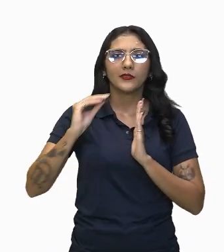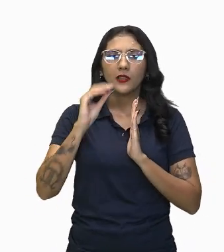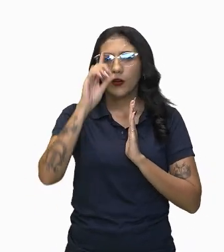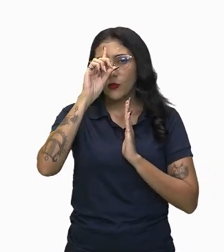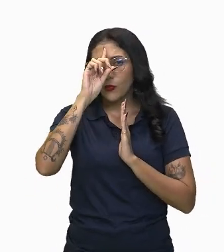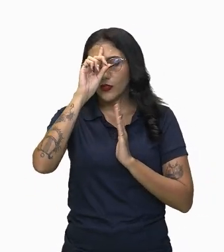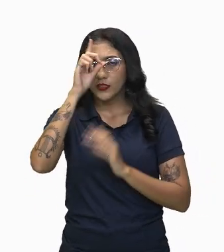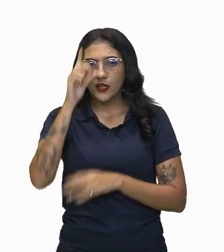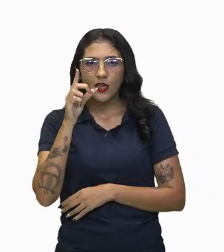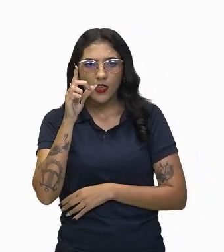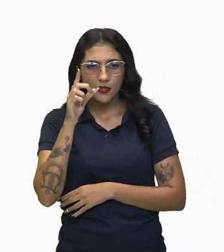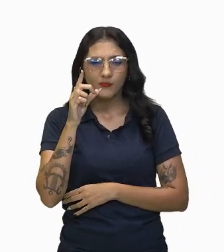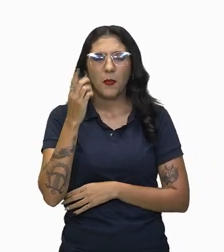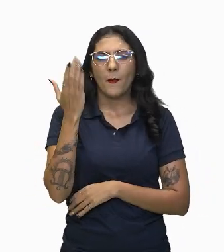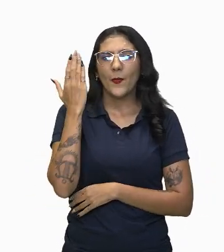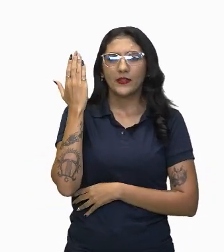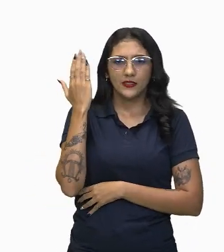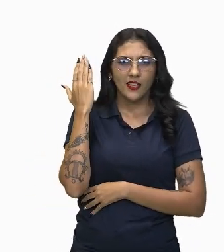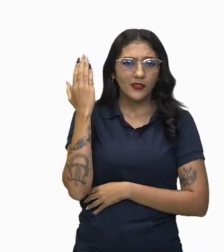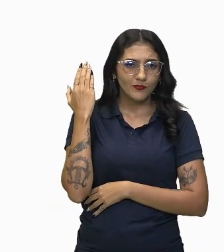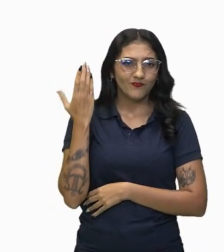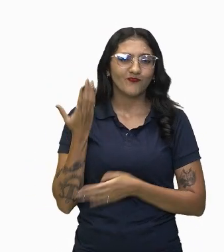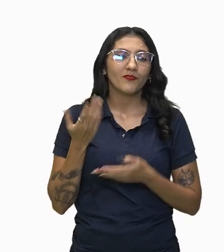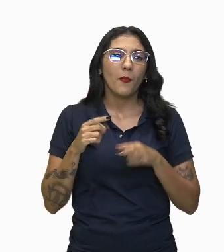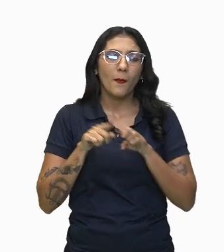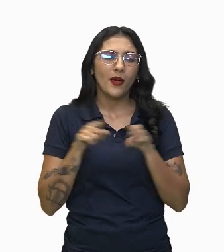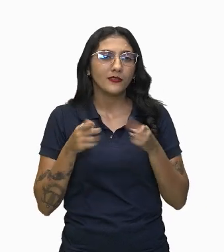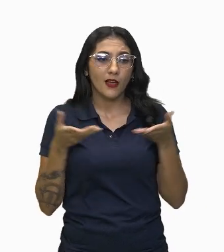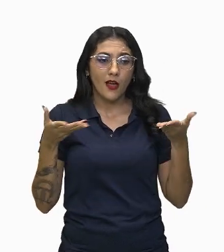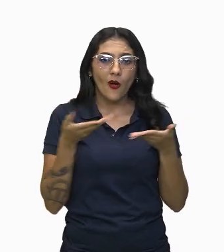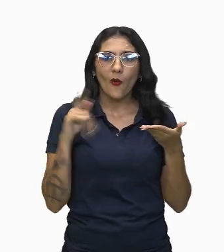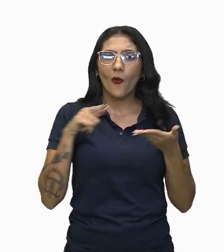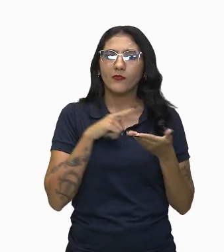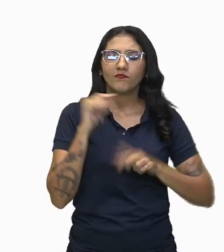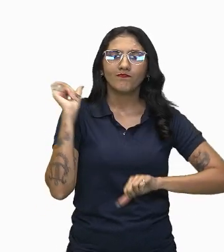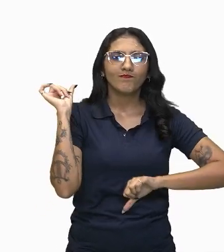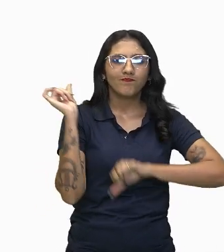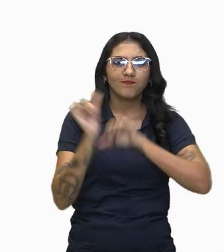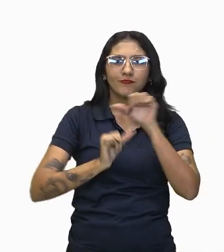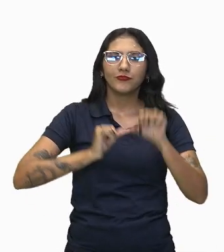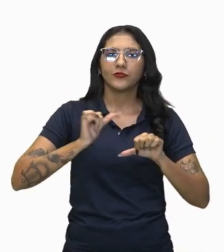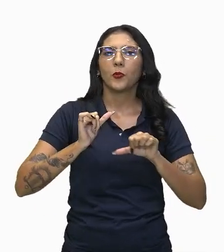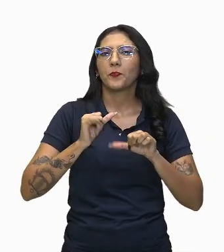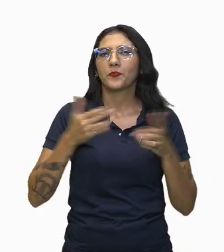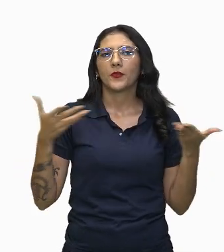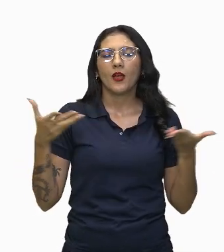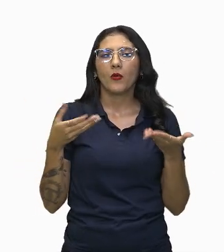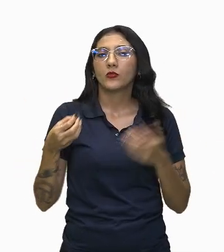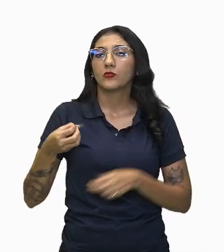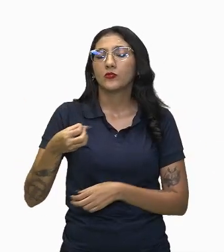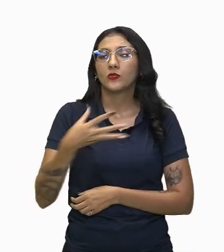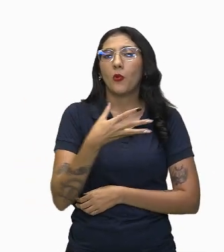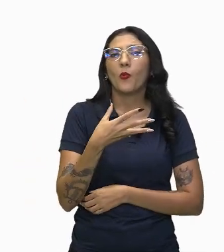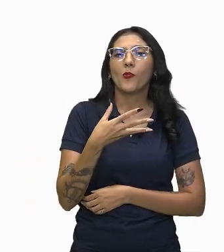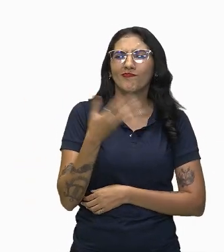Adam Smith. E agora passa-se então por um novo processo, já que o liberalismo econômico